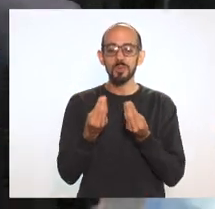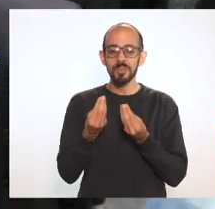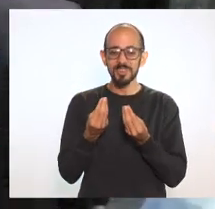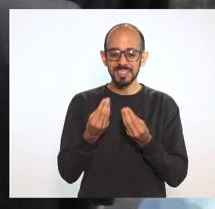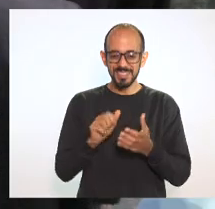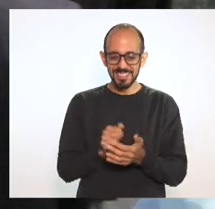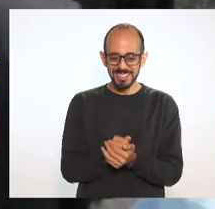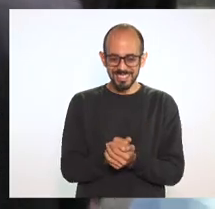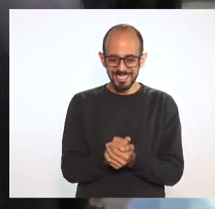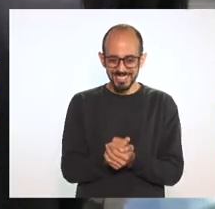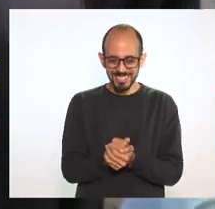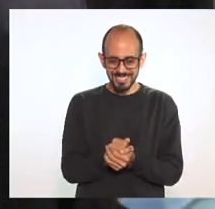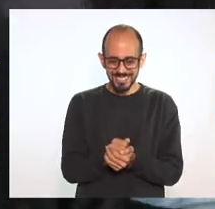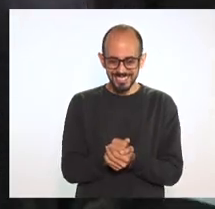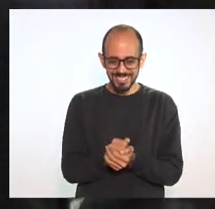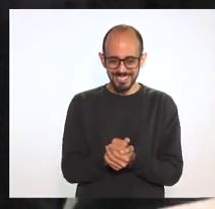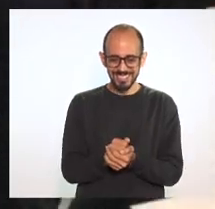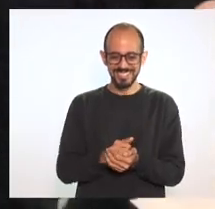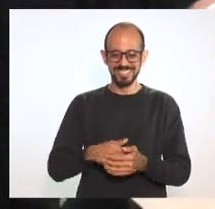Aí.